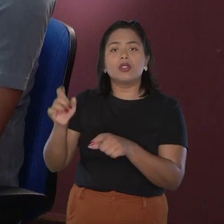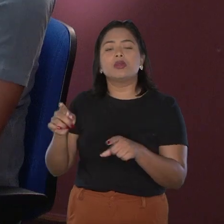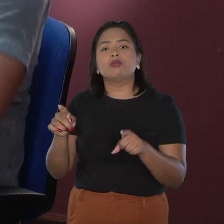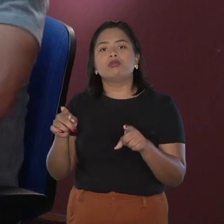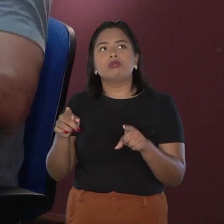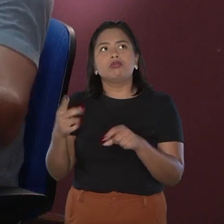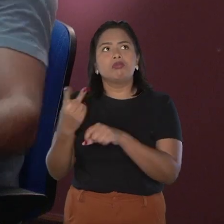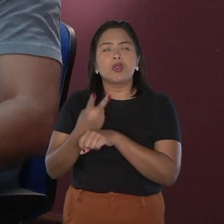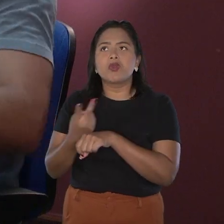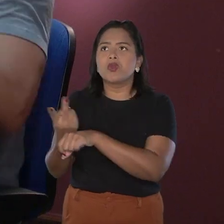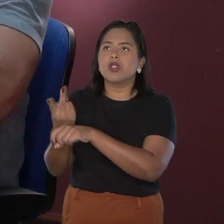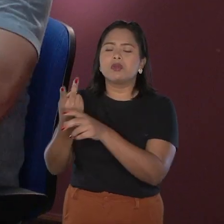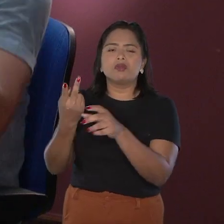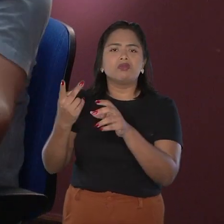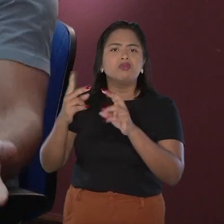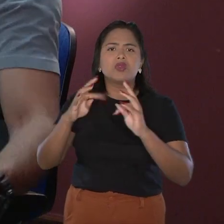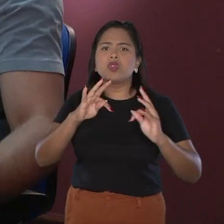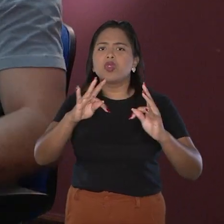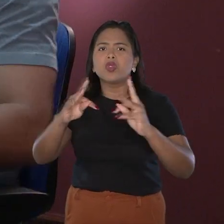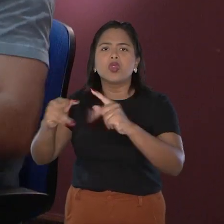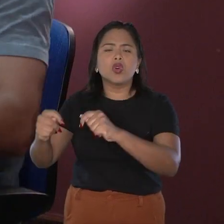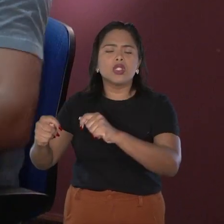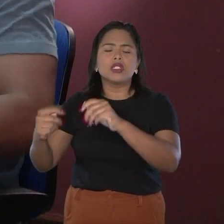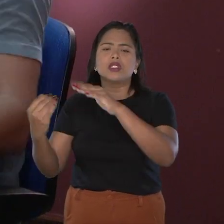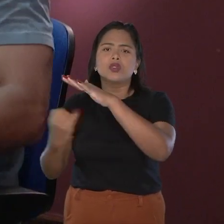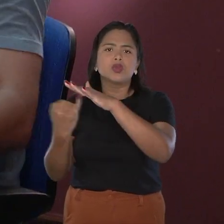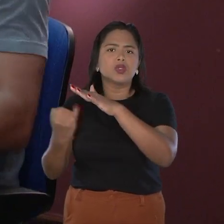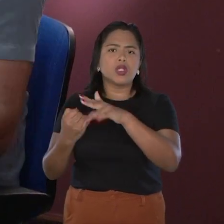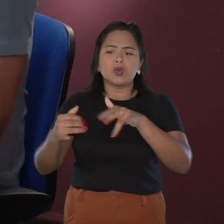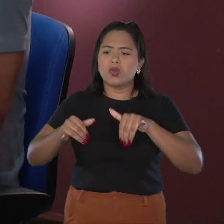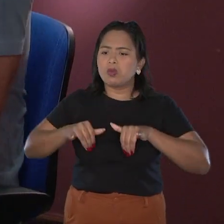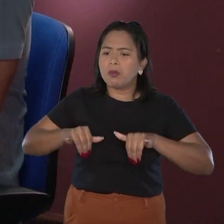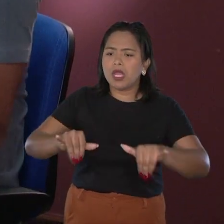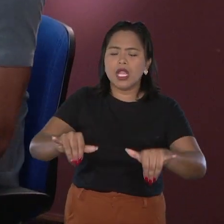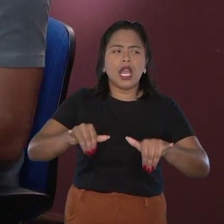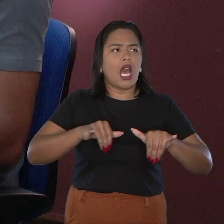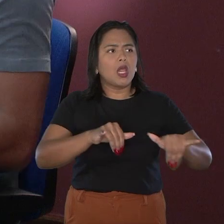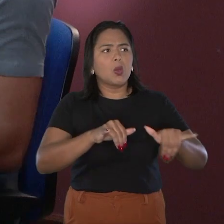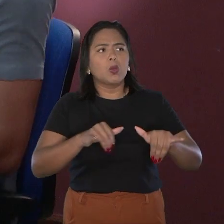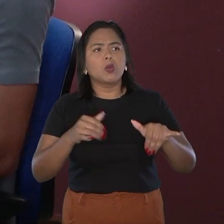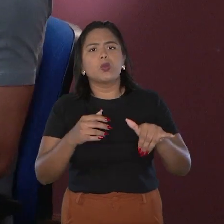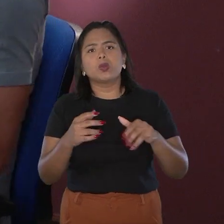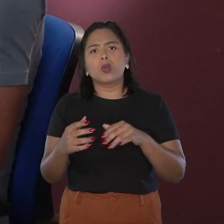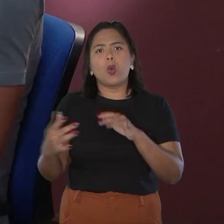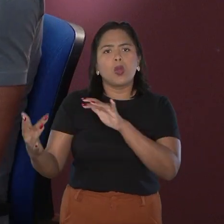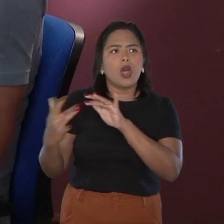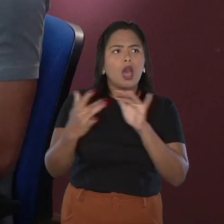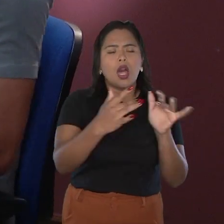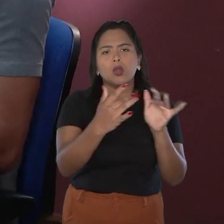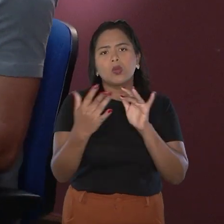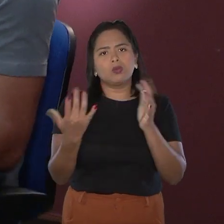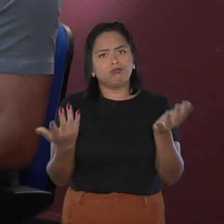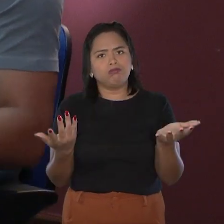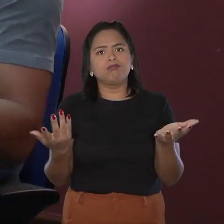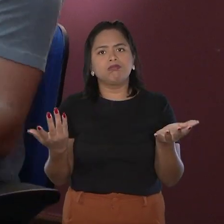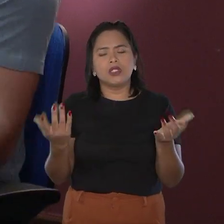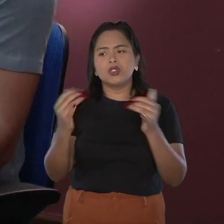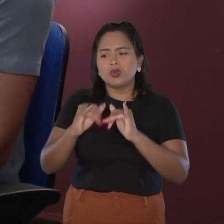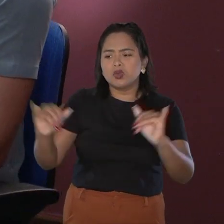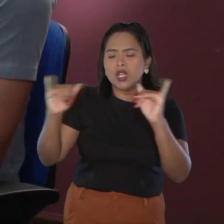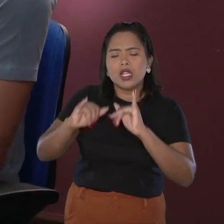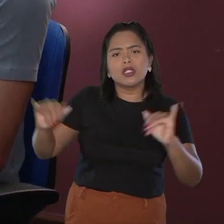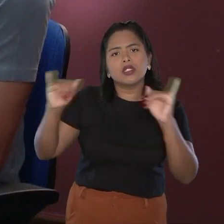tudo quanto é instituição Supermercados a gente foi tudo que a gente teve contato Claro que humanamente possível né para a gente fazer divulgação